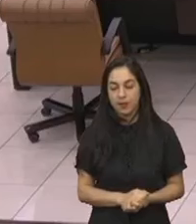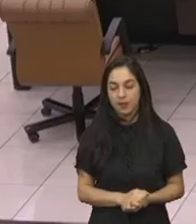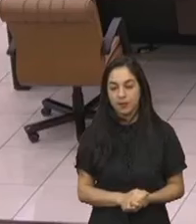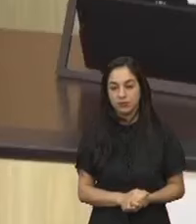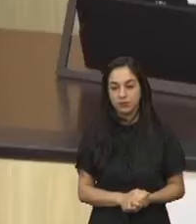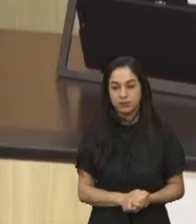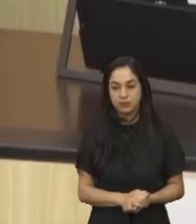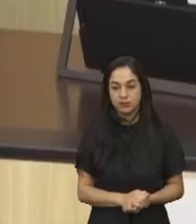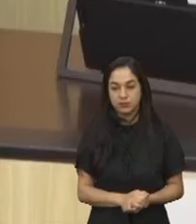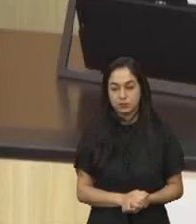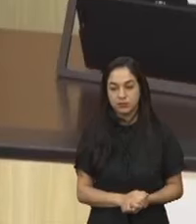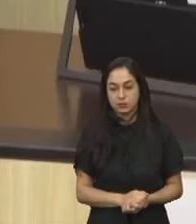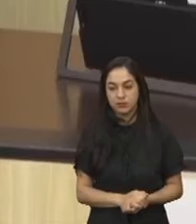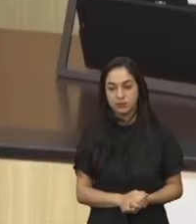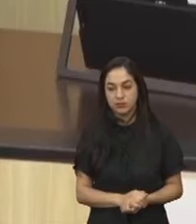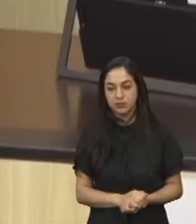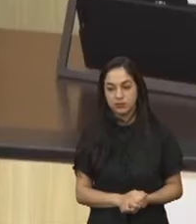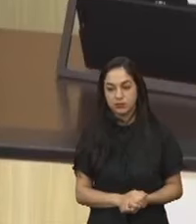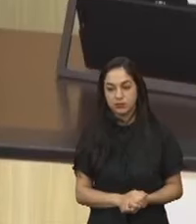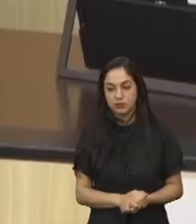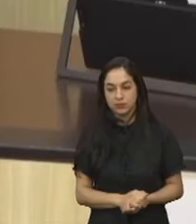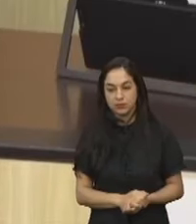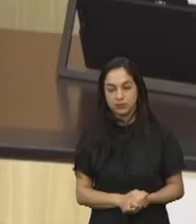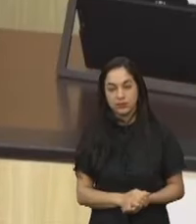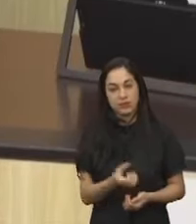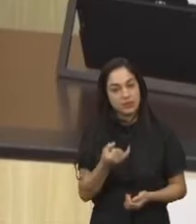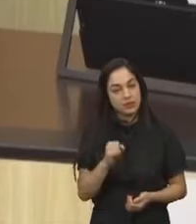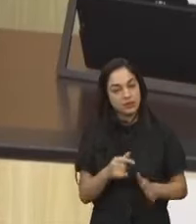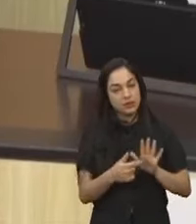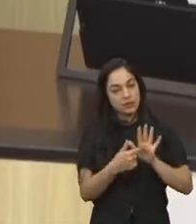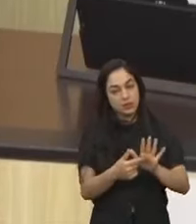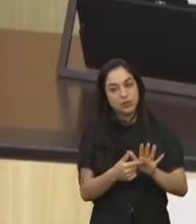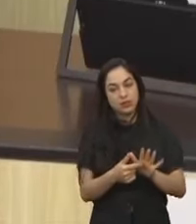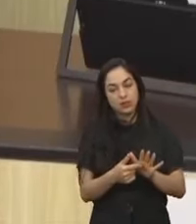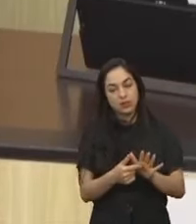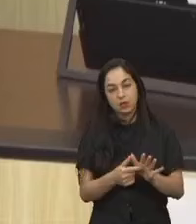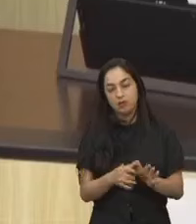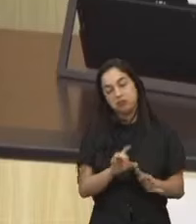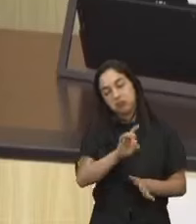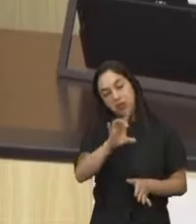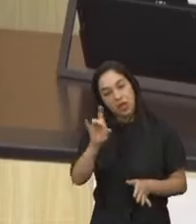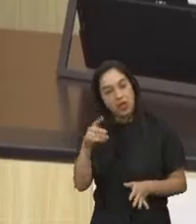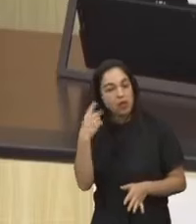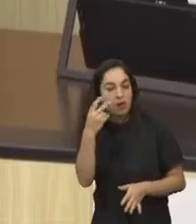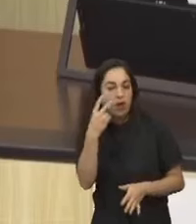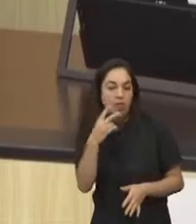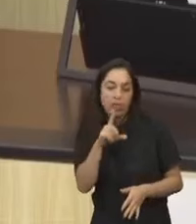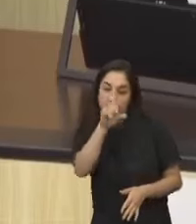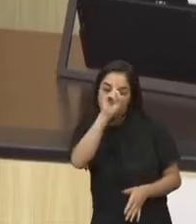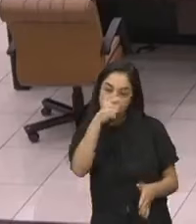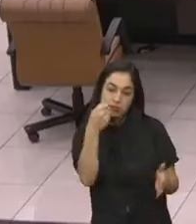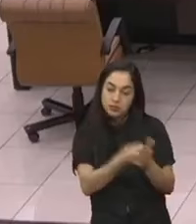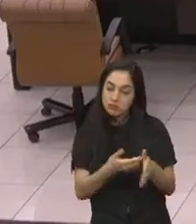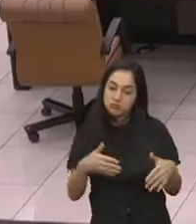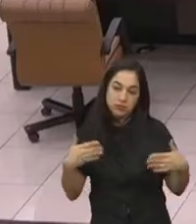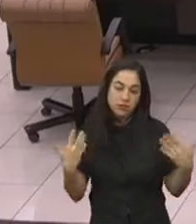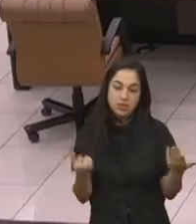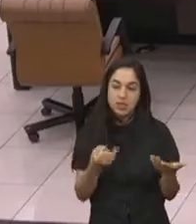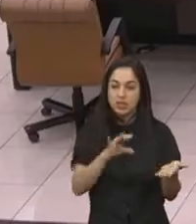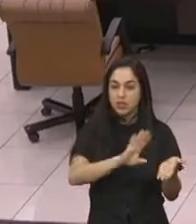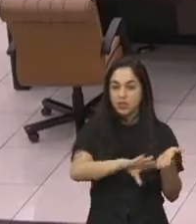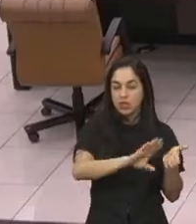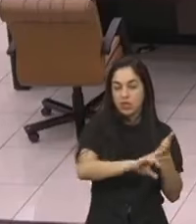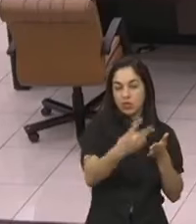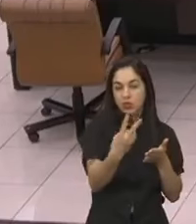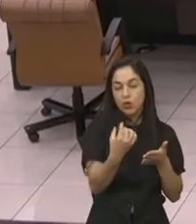for votado e for aprovado, aí vai caber aos vereadores decidir ou não se Perfeito. Tira as duas